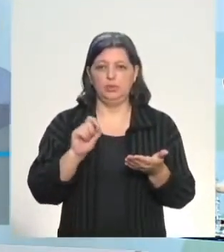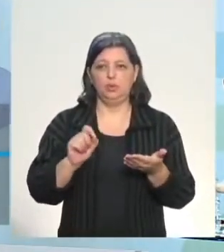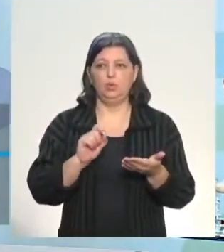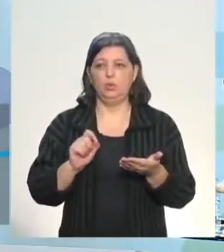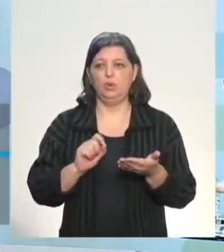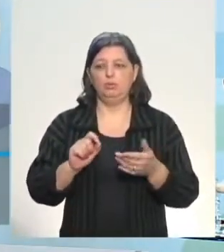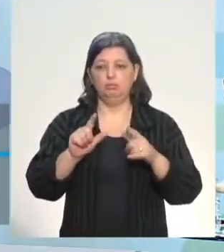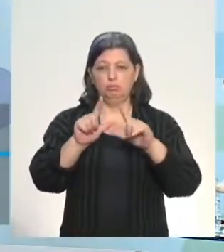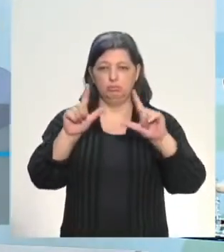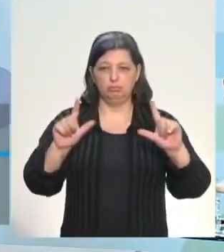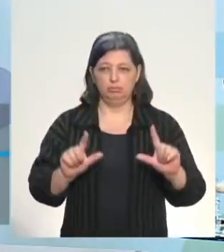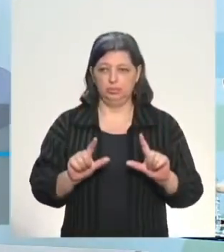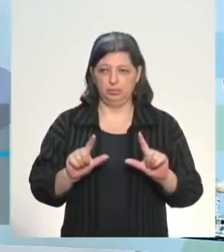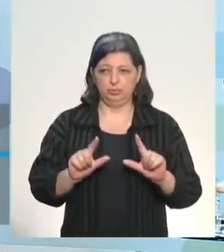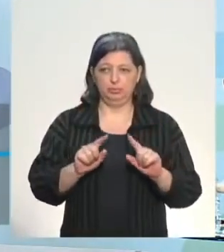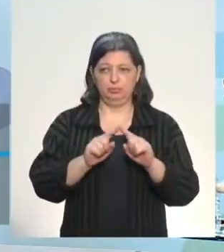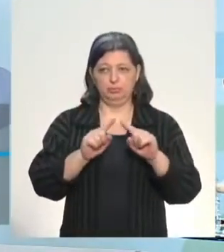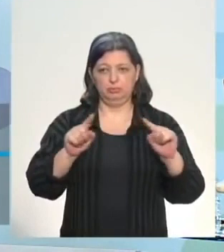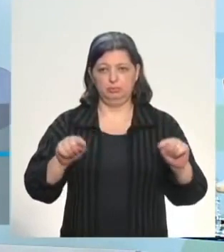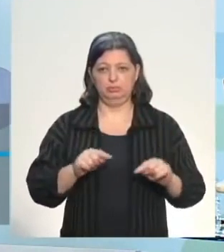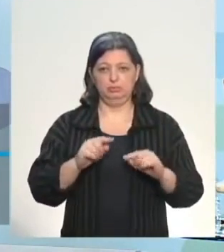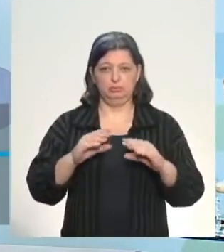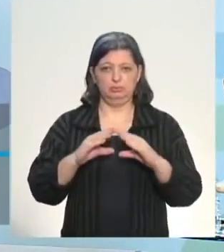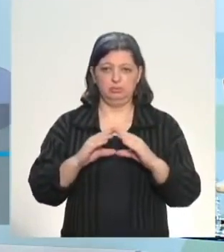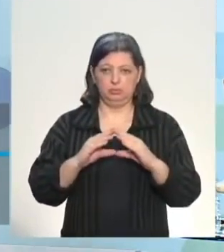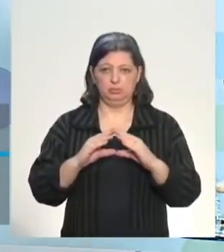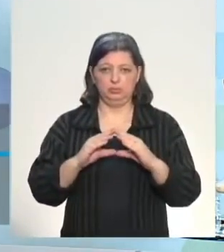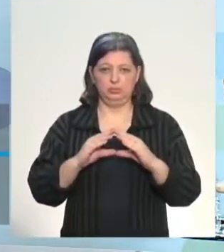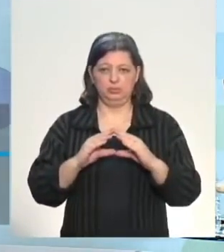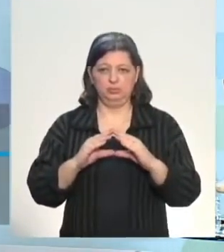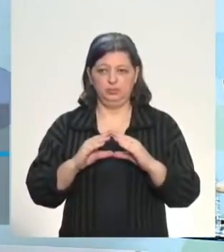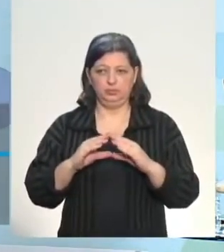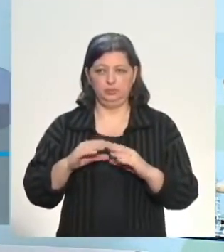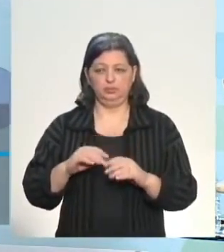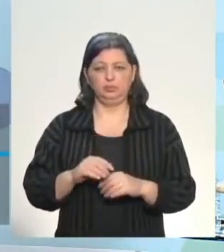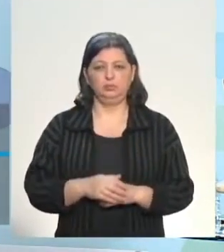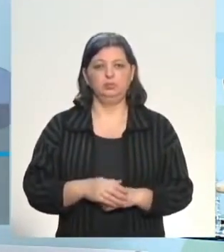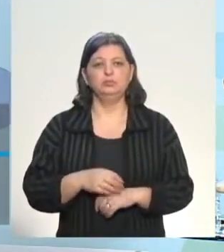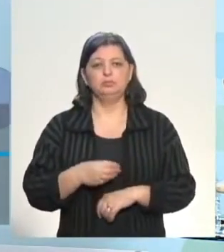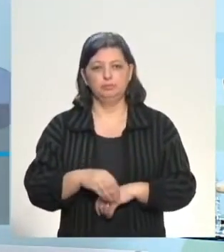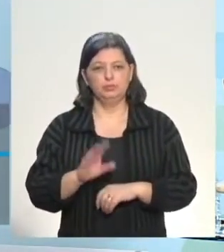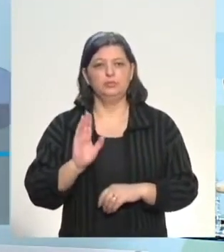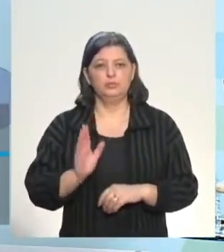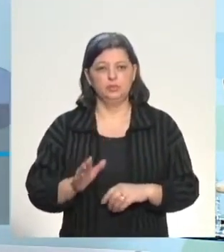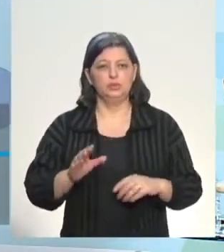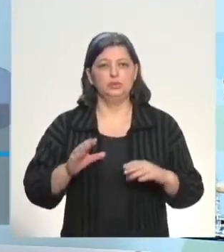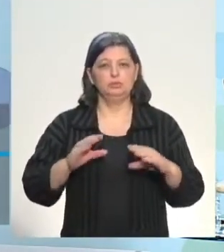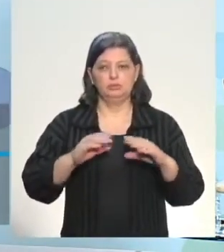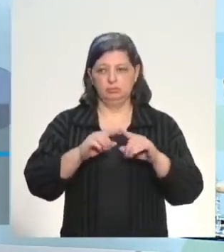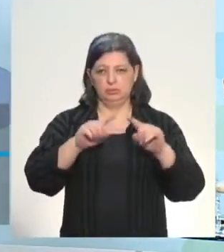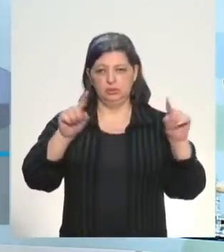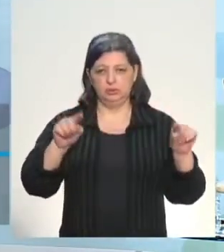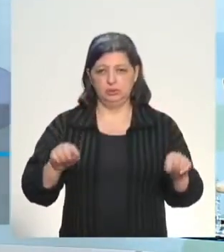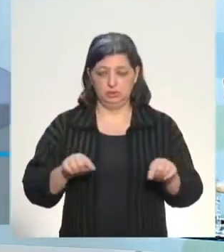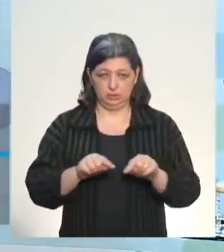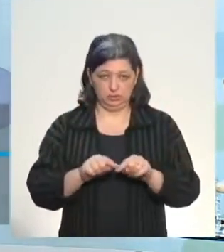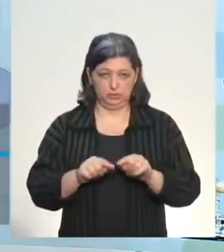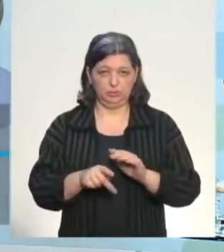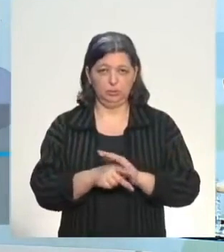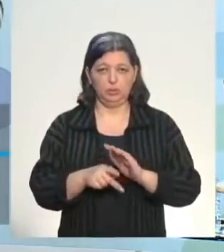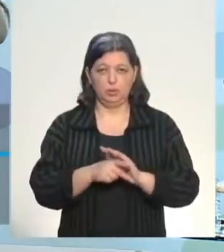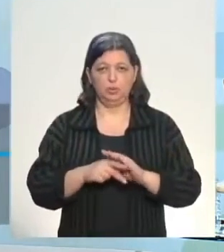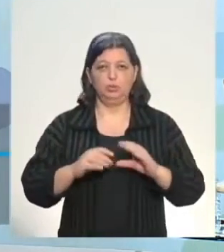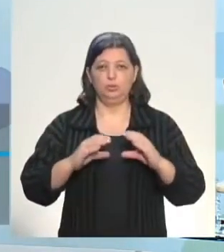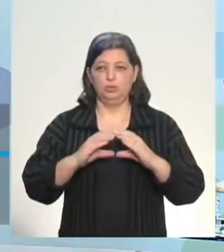Então, você tem que juntar as duas e pensar. Já está dando uma dica aí, ó, tá vendo? Retângulos e círculos. Analisa a